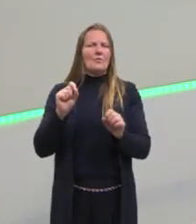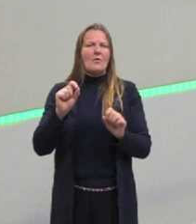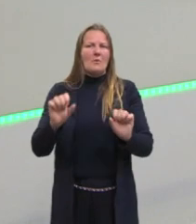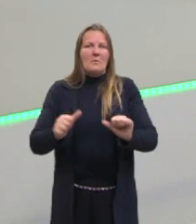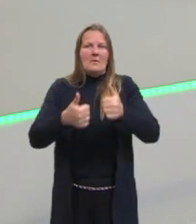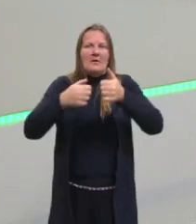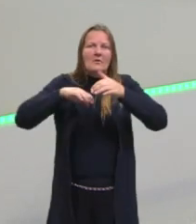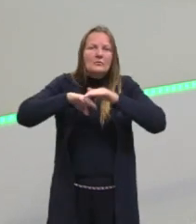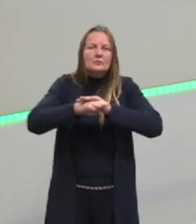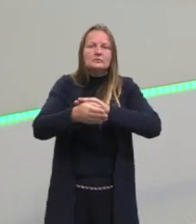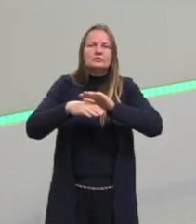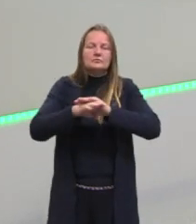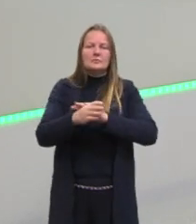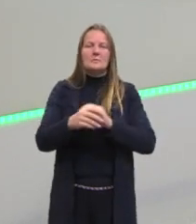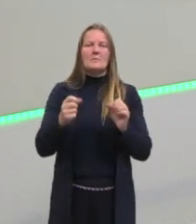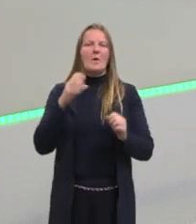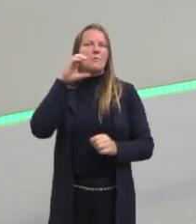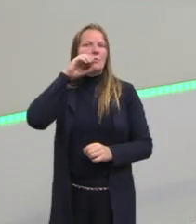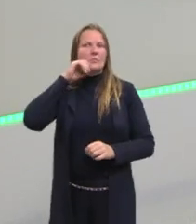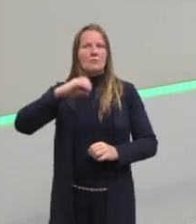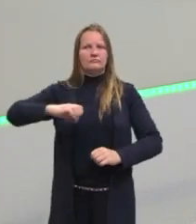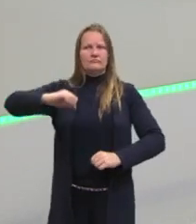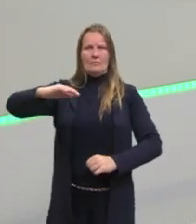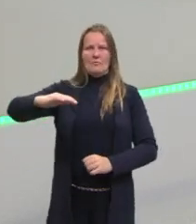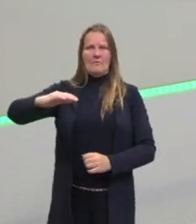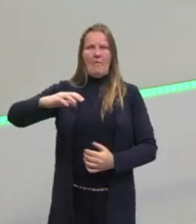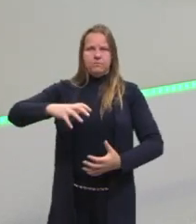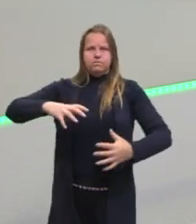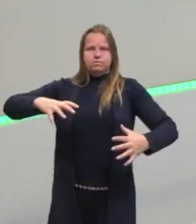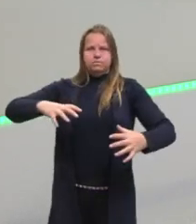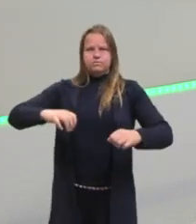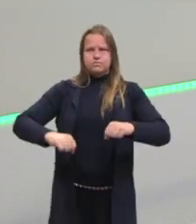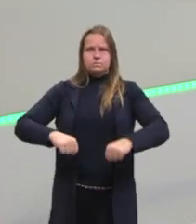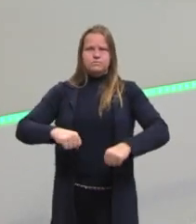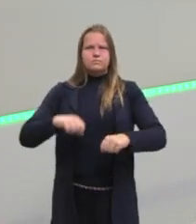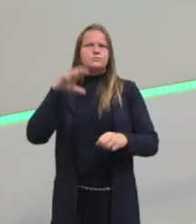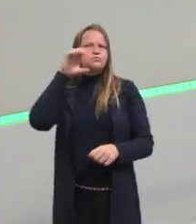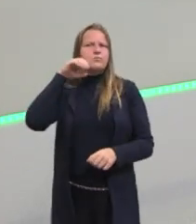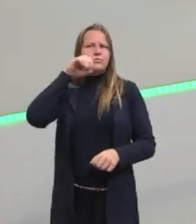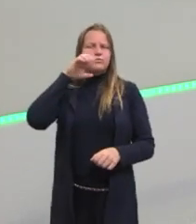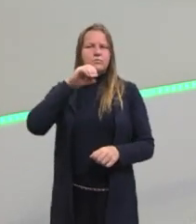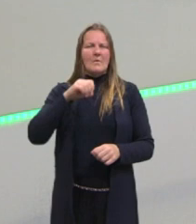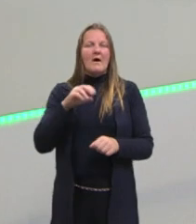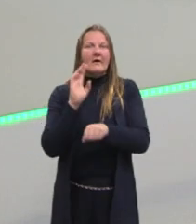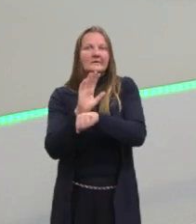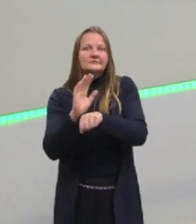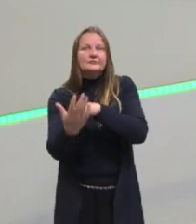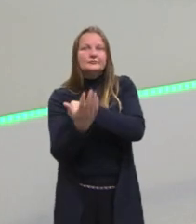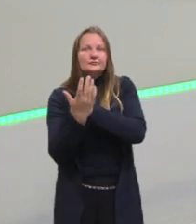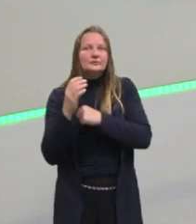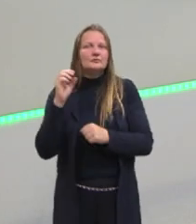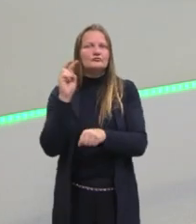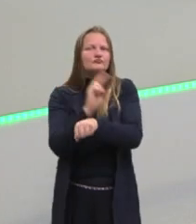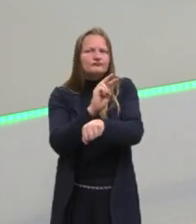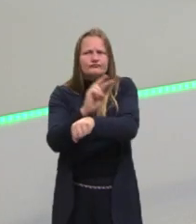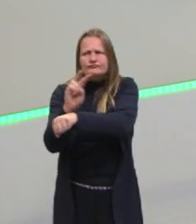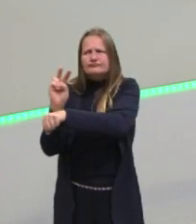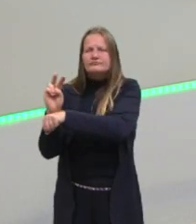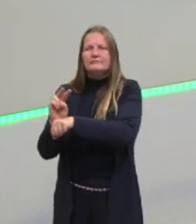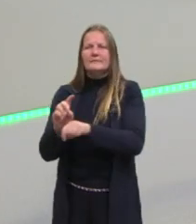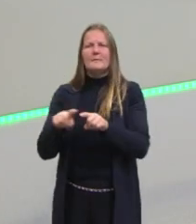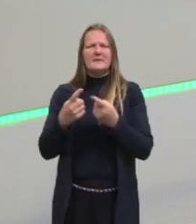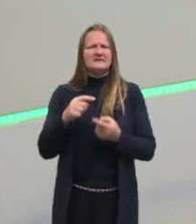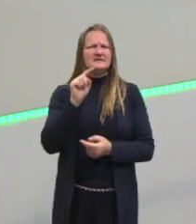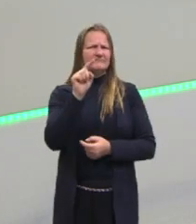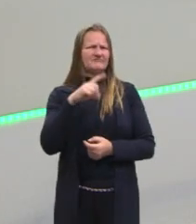mim, o melhor cão pode ser um cão maior, que vai ajudar a cuidar desse campo aí na nossa chácara. Mas será que